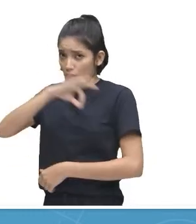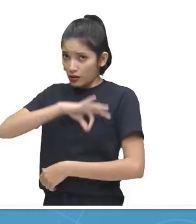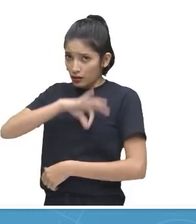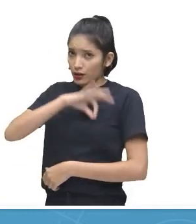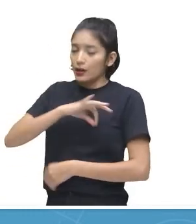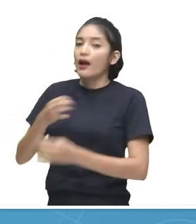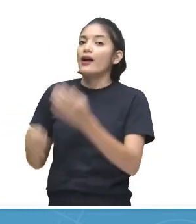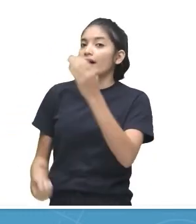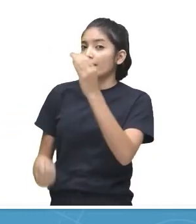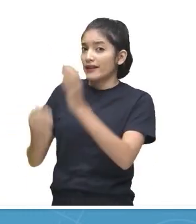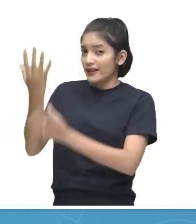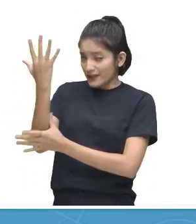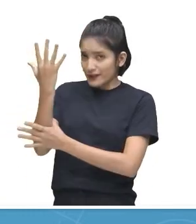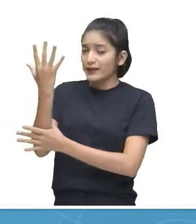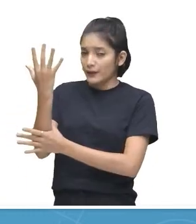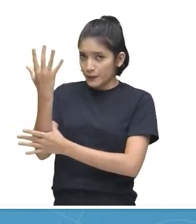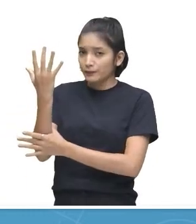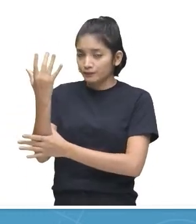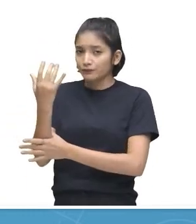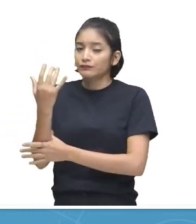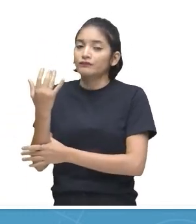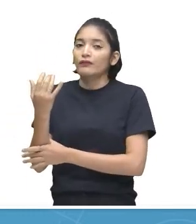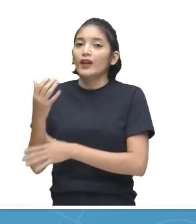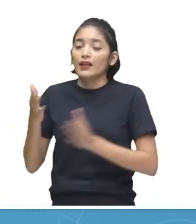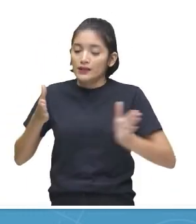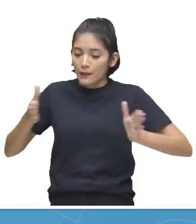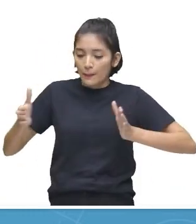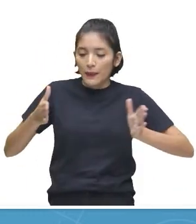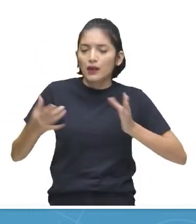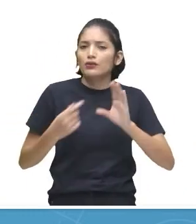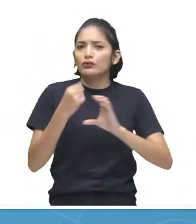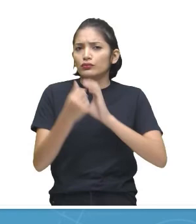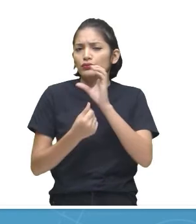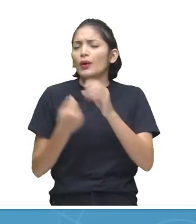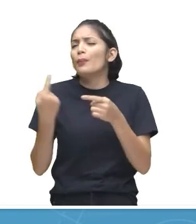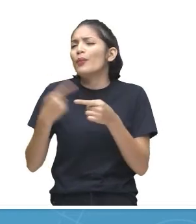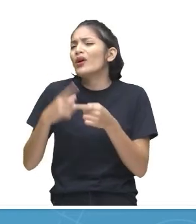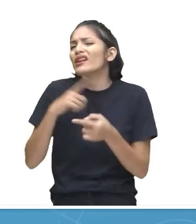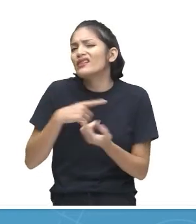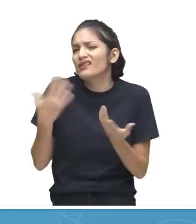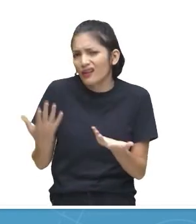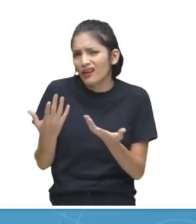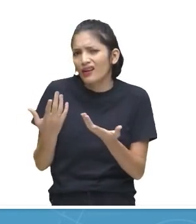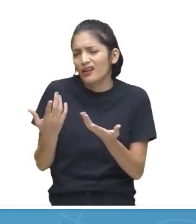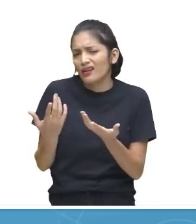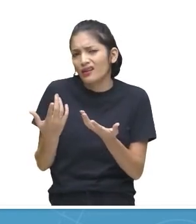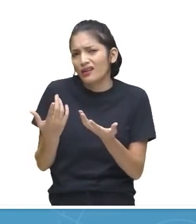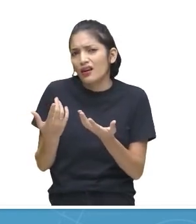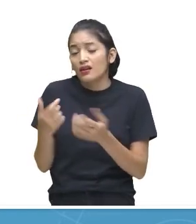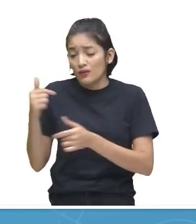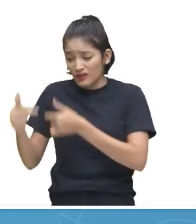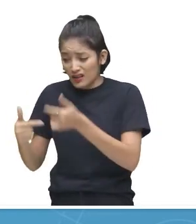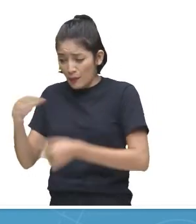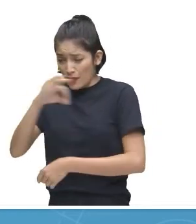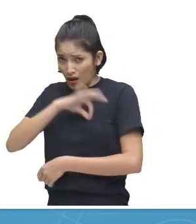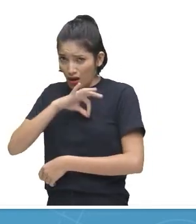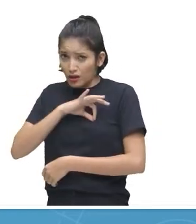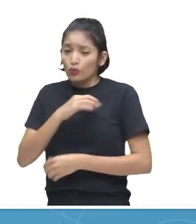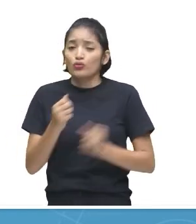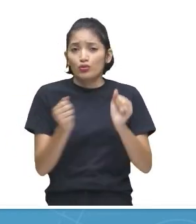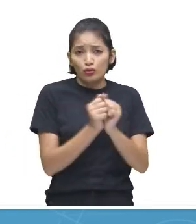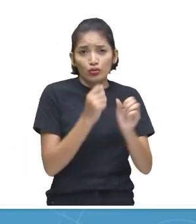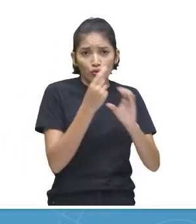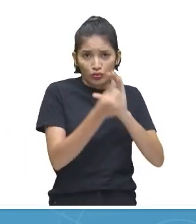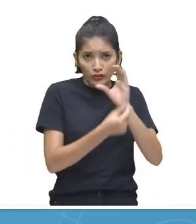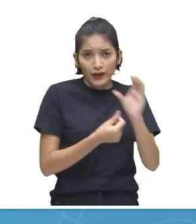do surgimento do trabalhador assalariado durante o capitalismo. Por que que existe? O que que vai ter a ver trabalho assalariado com capitalismo, né? E a